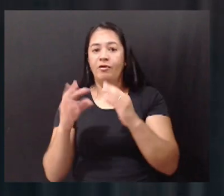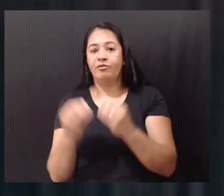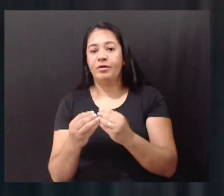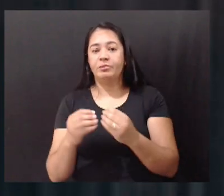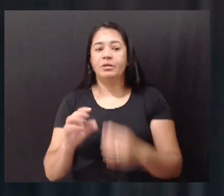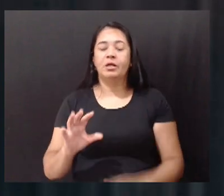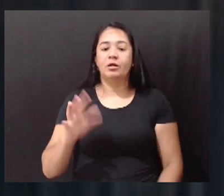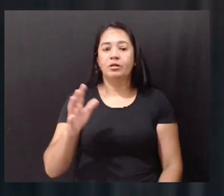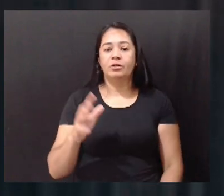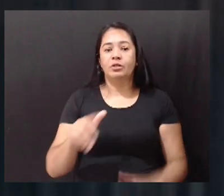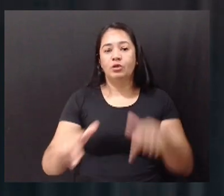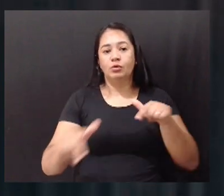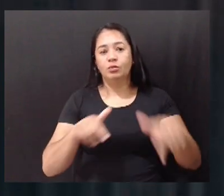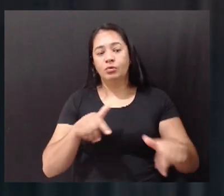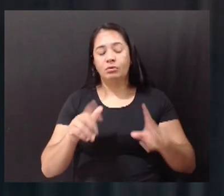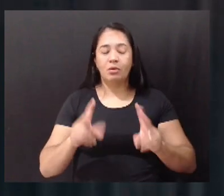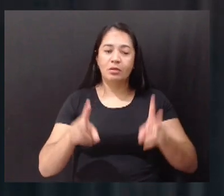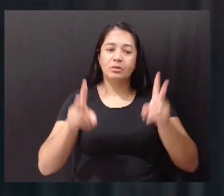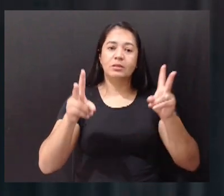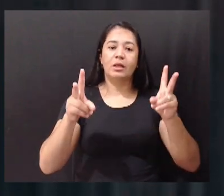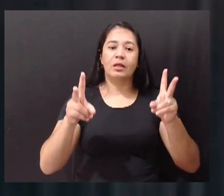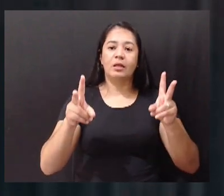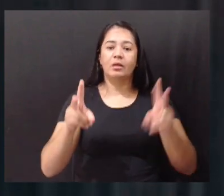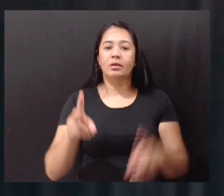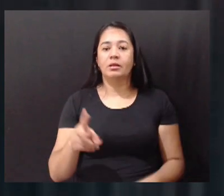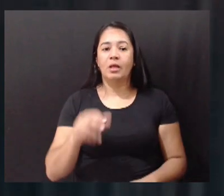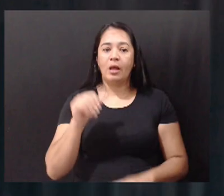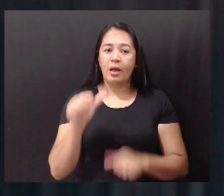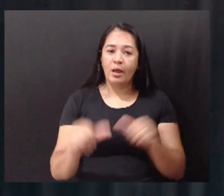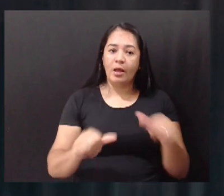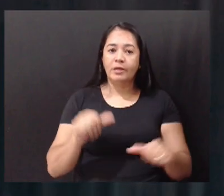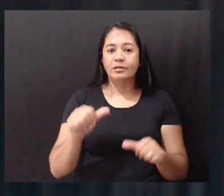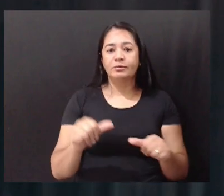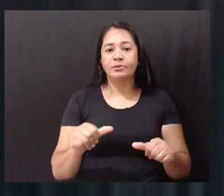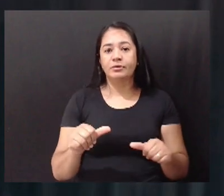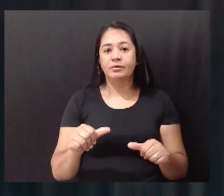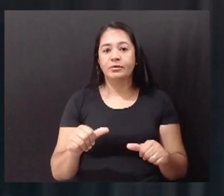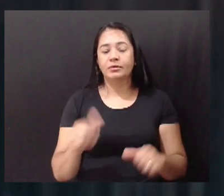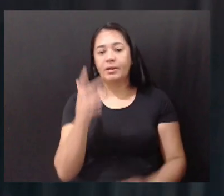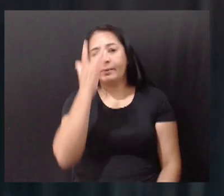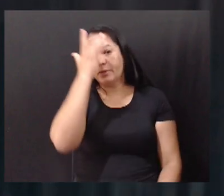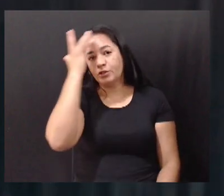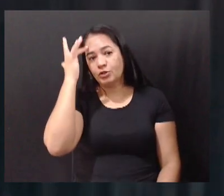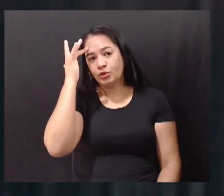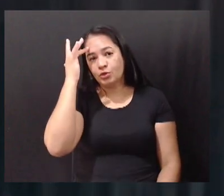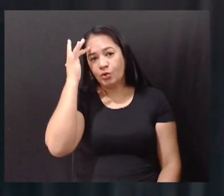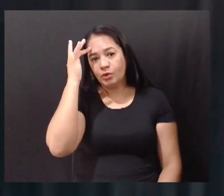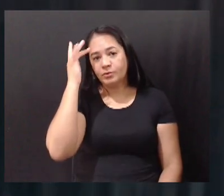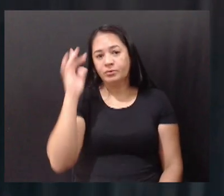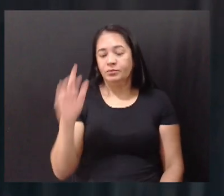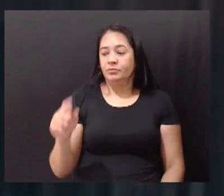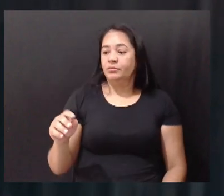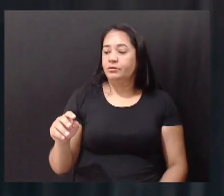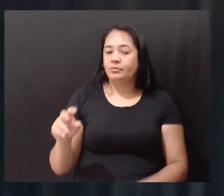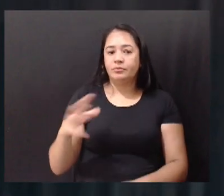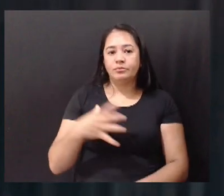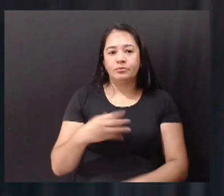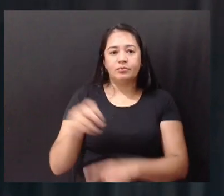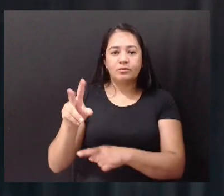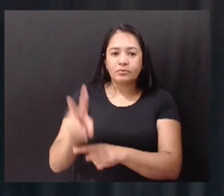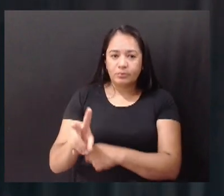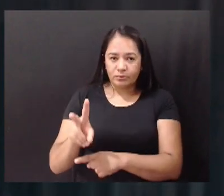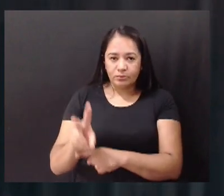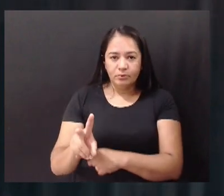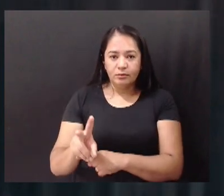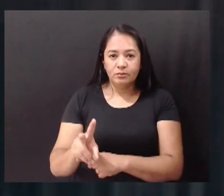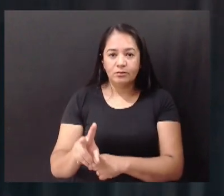trabalho constante, né, as mudanças de quem acaba cuidando, observando, supervisionando ali essas crianças e adolescentes